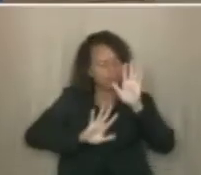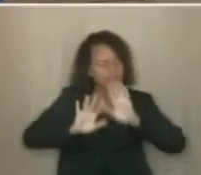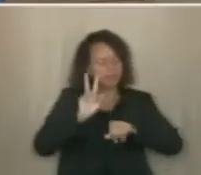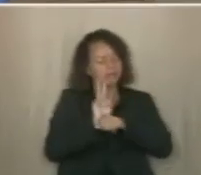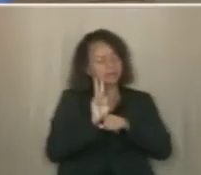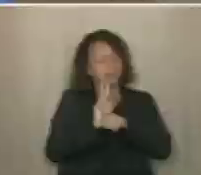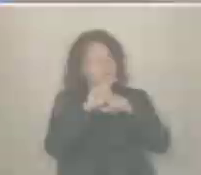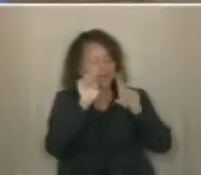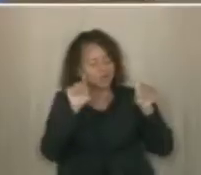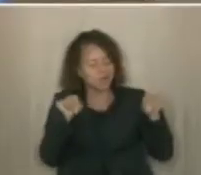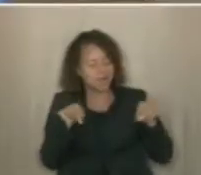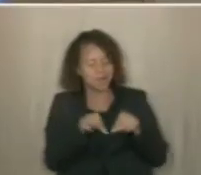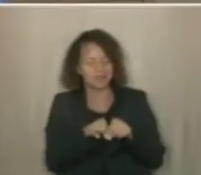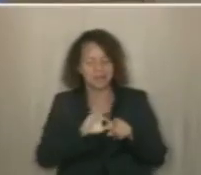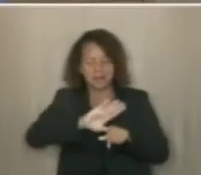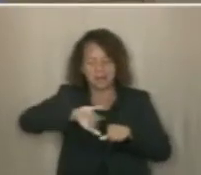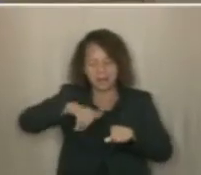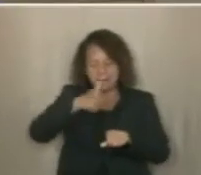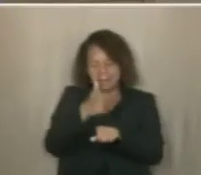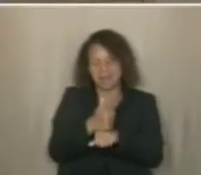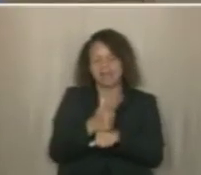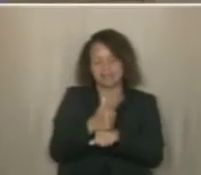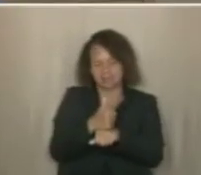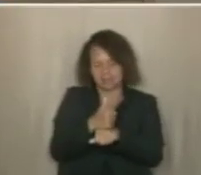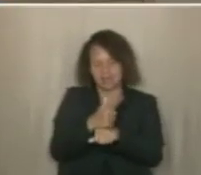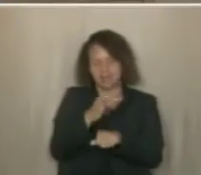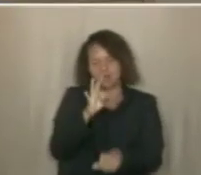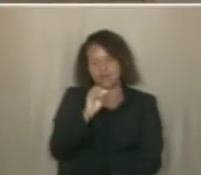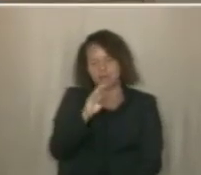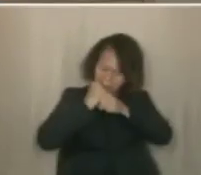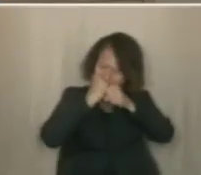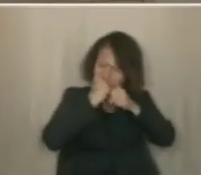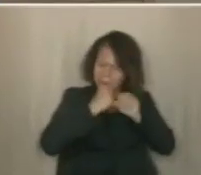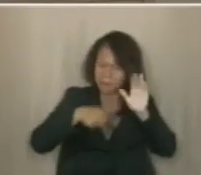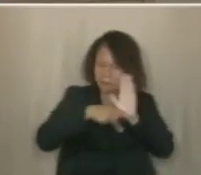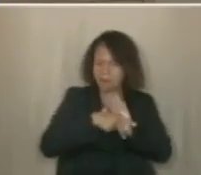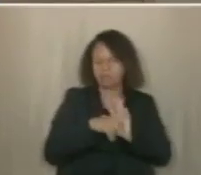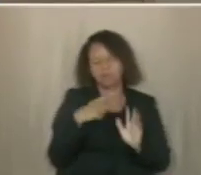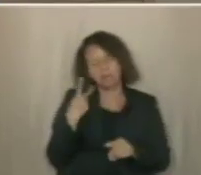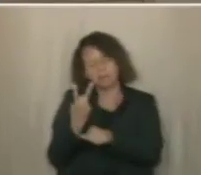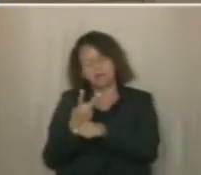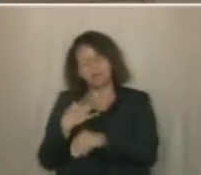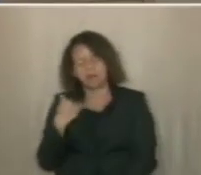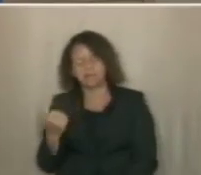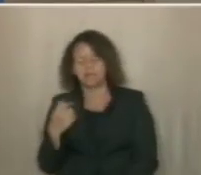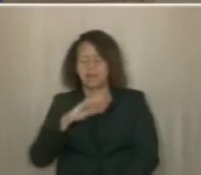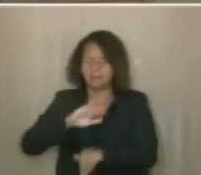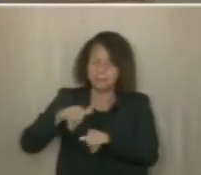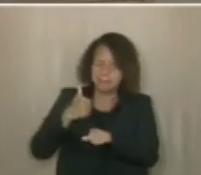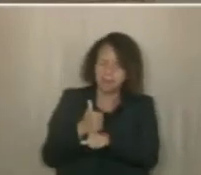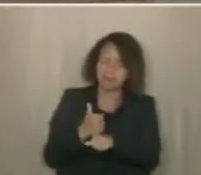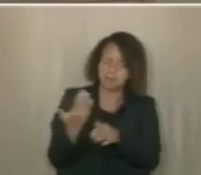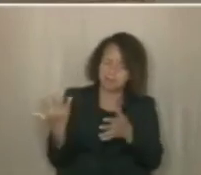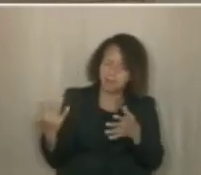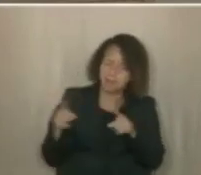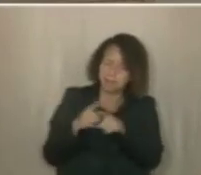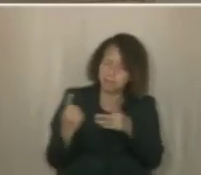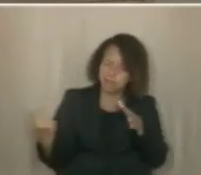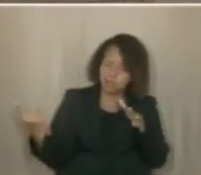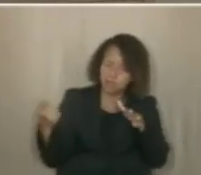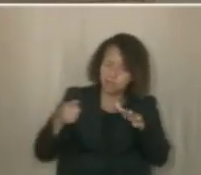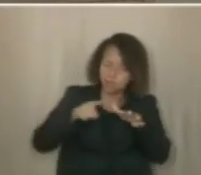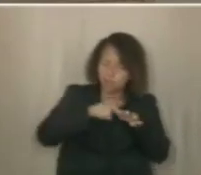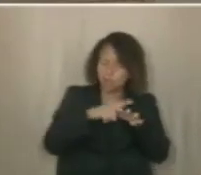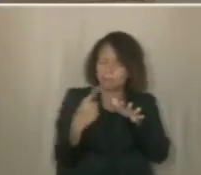e carinho por uma praça que lá existe que é a praça Tobias Vitorino e nos procuraram para que a praça pudesse ser incluída no